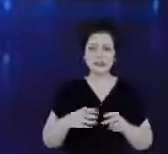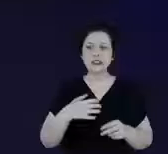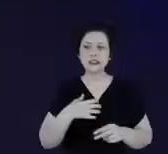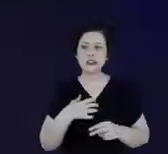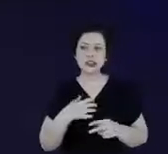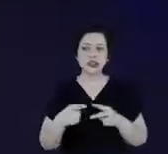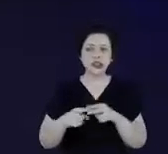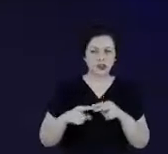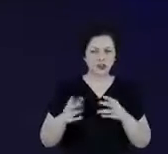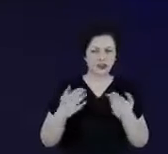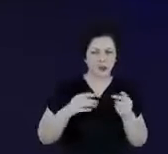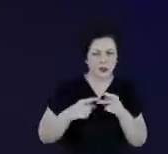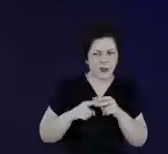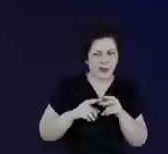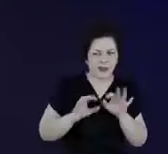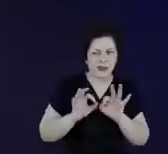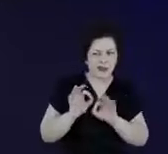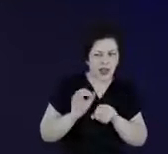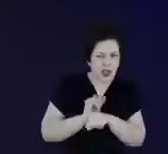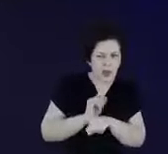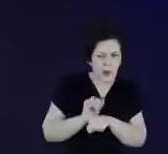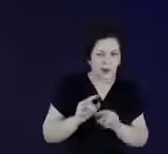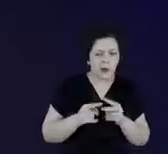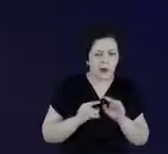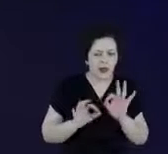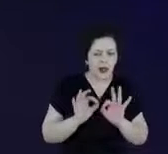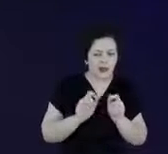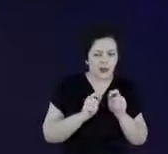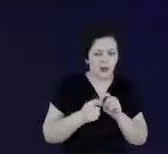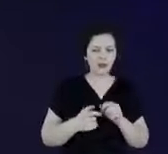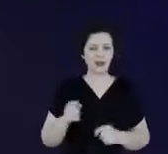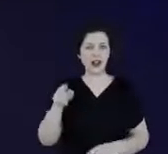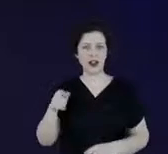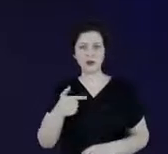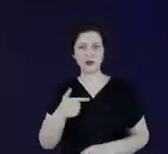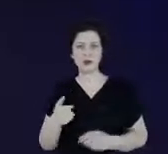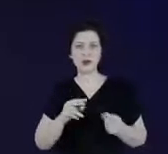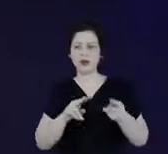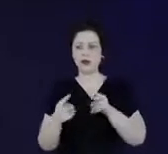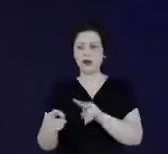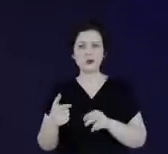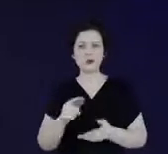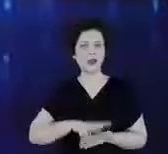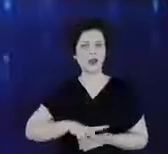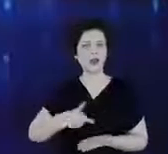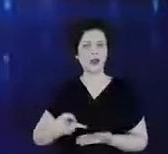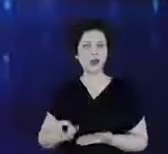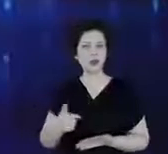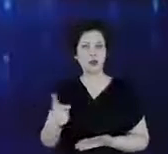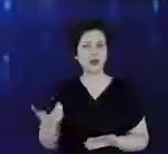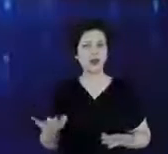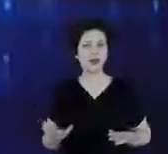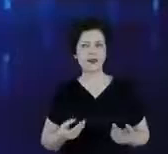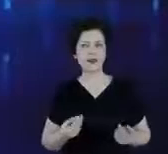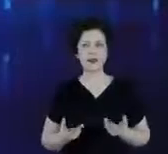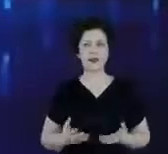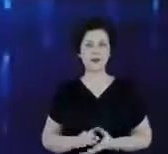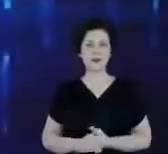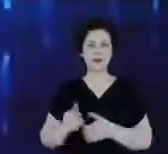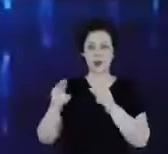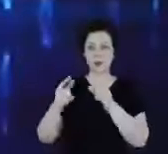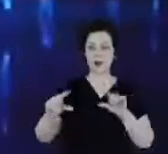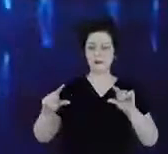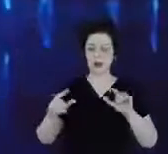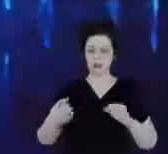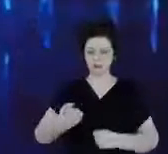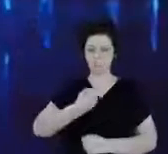jeitinho né uma passadinha lá nem existe nem como traduzir isso né E aí ele me falou a frase que